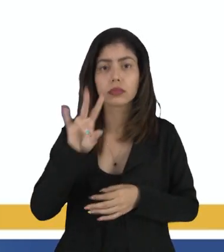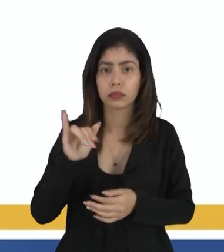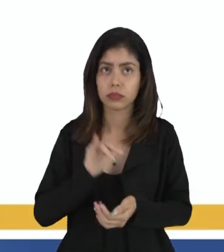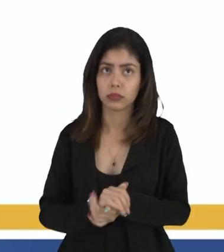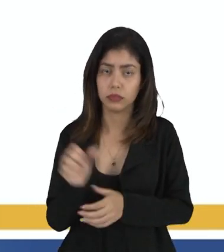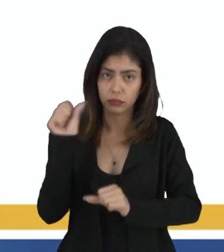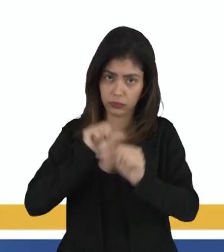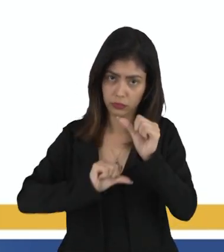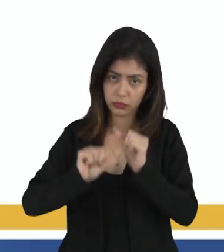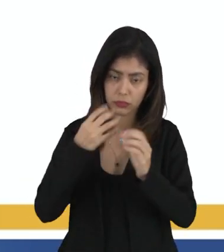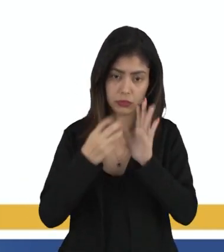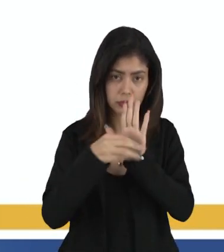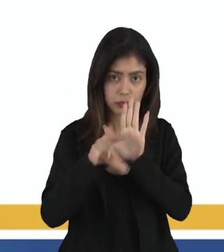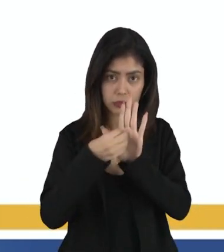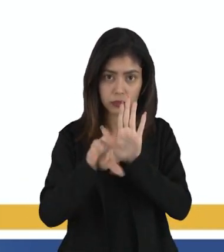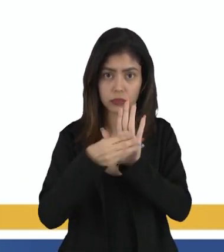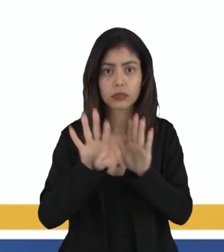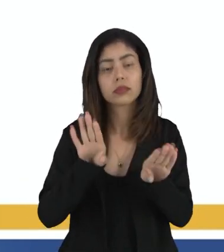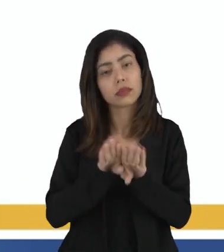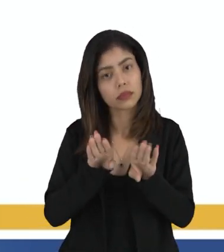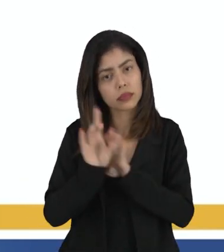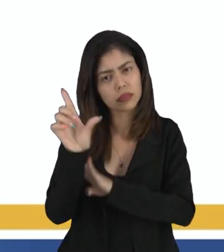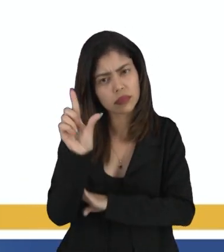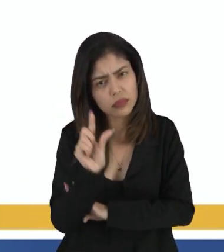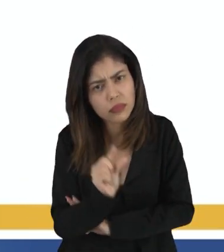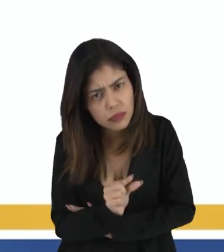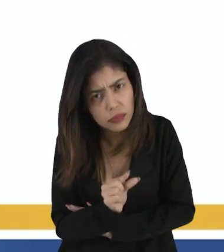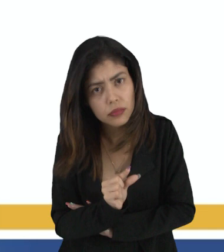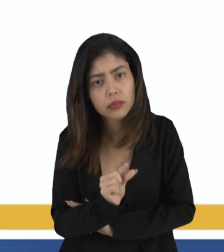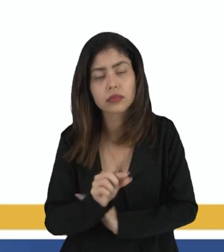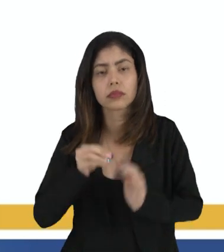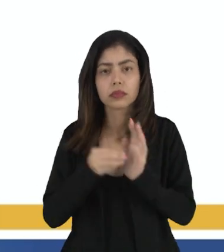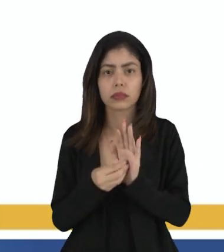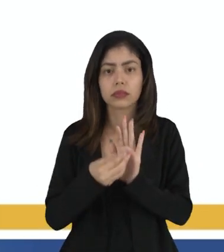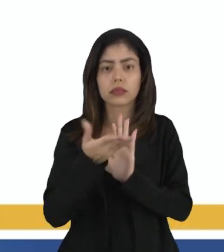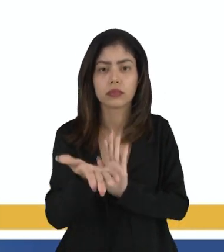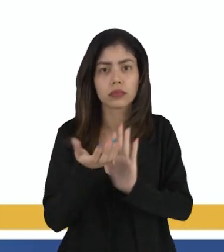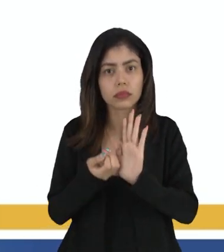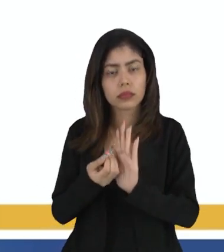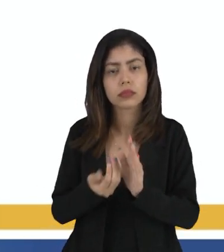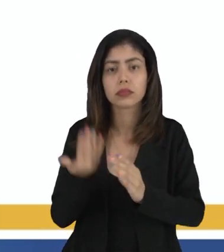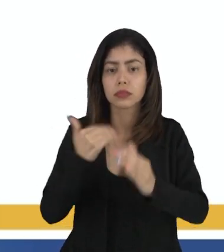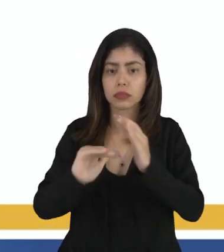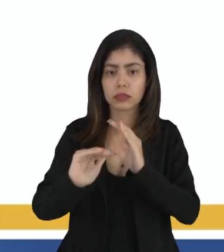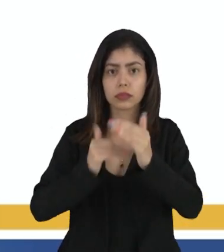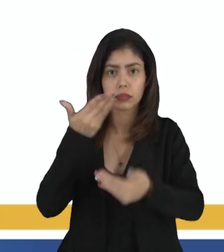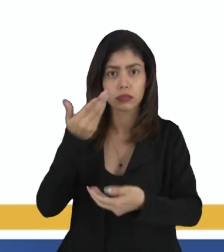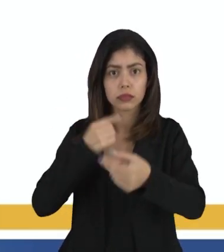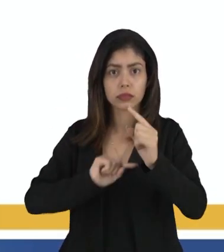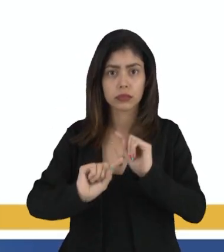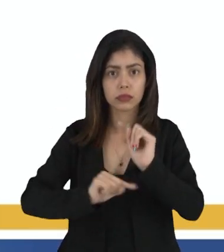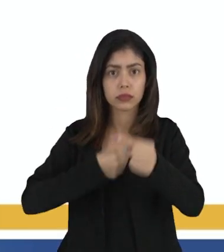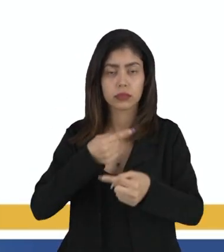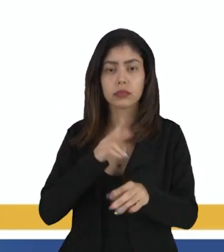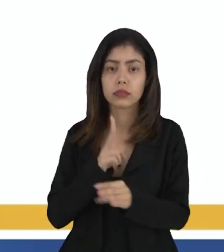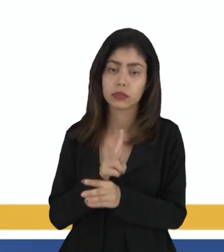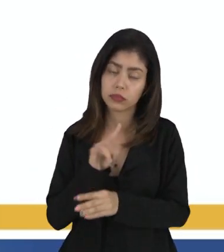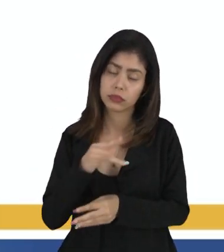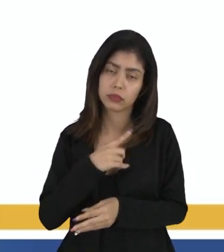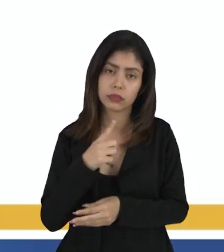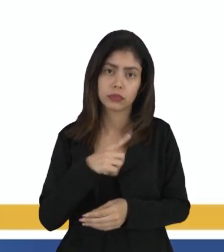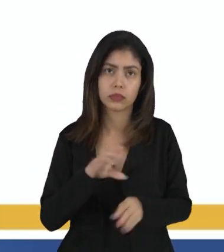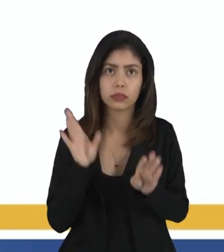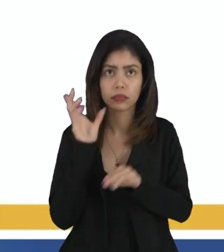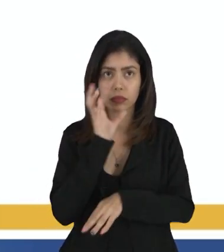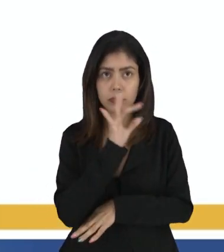vai transferir calor para o que tem menos energia. E esse processo de transferência, essa passagem, é o que a gente vai chamar